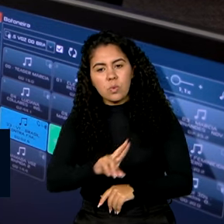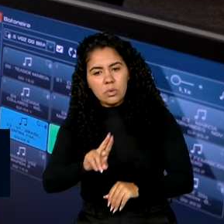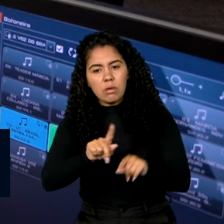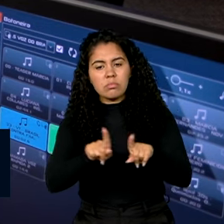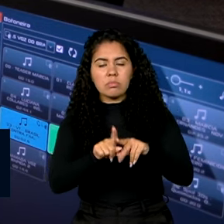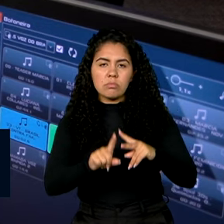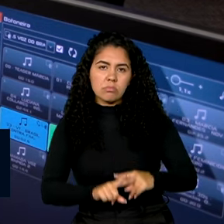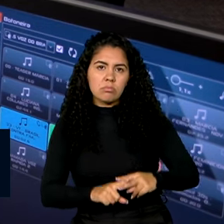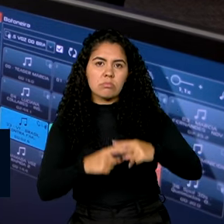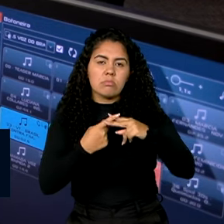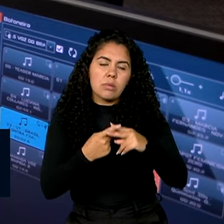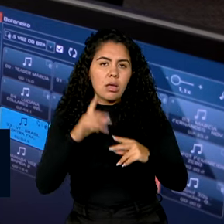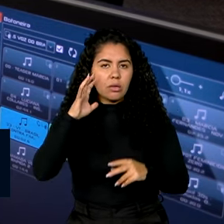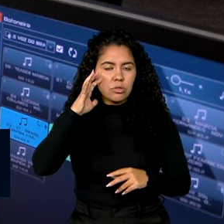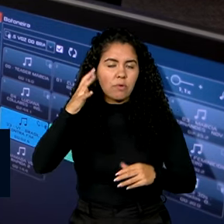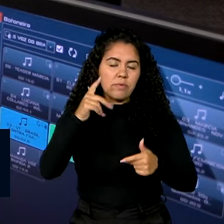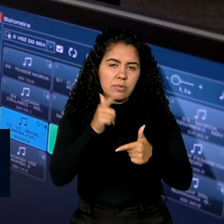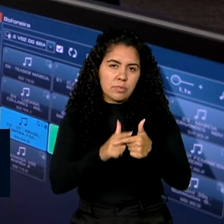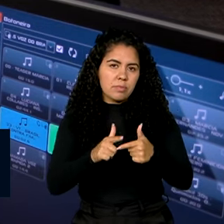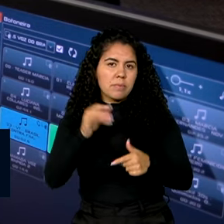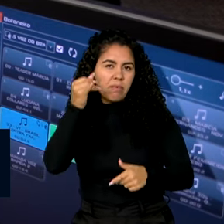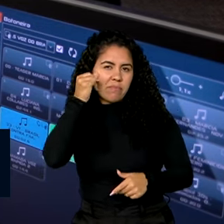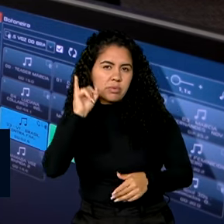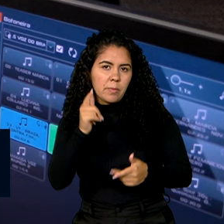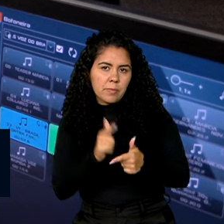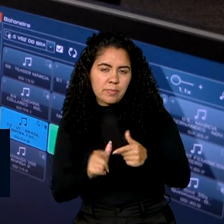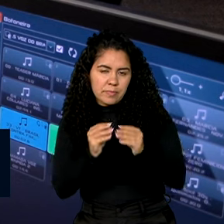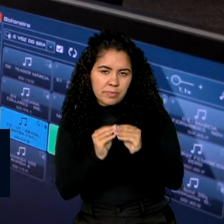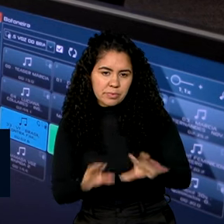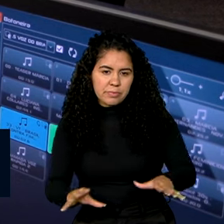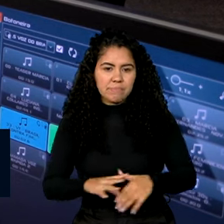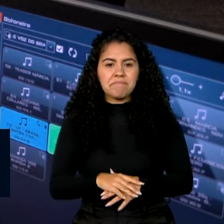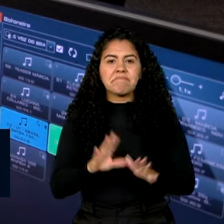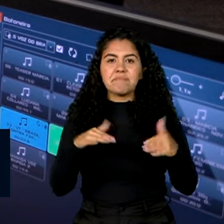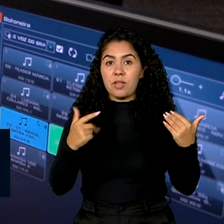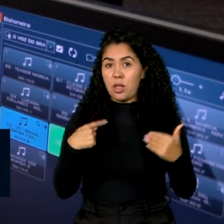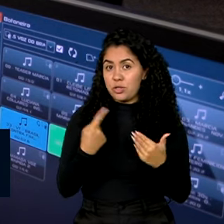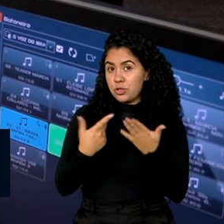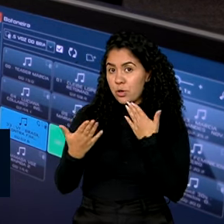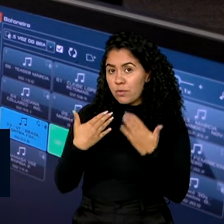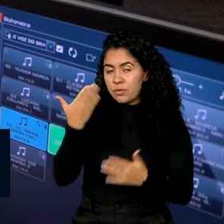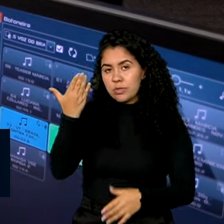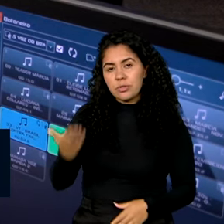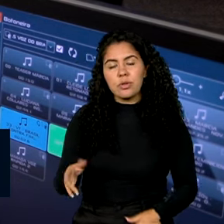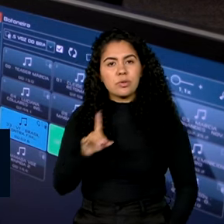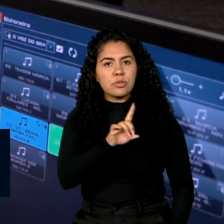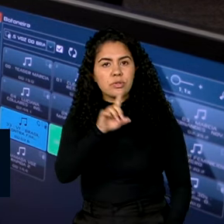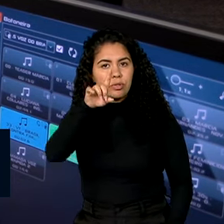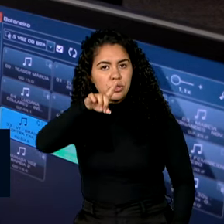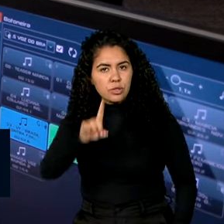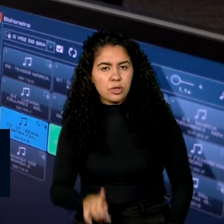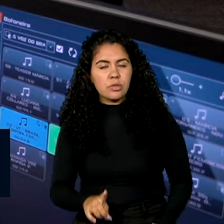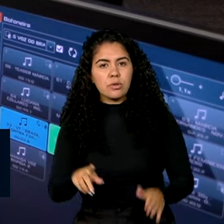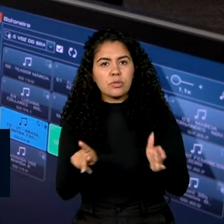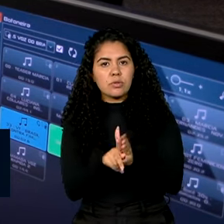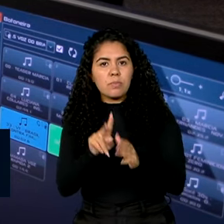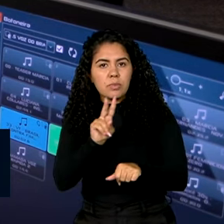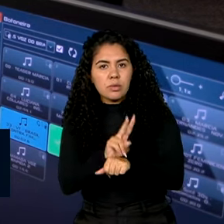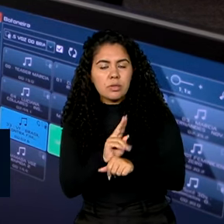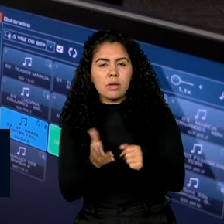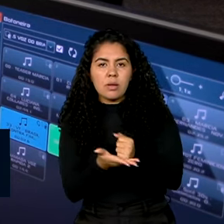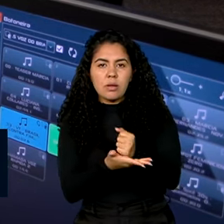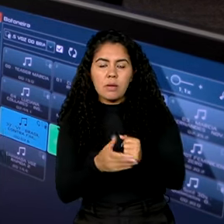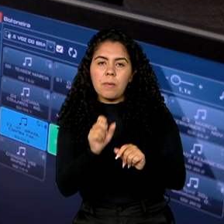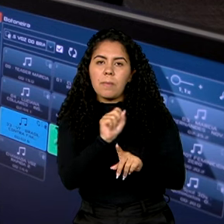regularizar situação sem maior prejuízo muito bem a gente conversou com o diretor do Departamento de proteção social básica do Ministério do